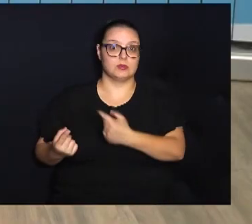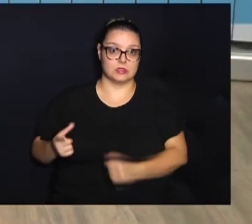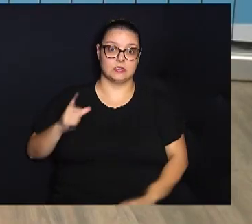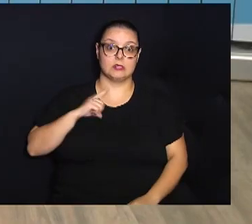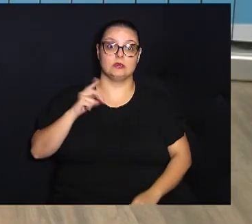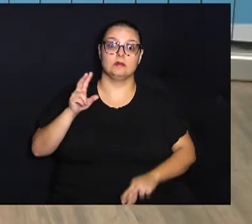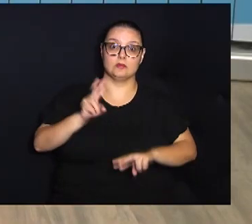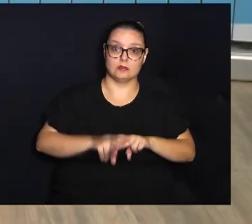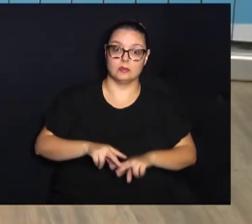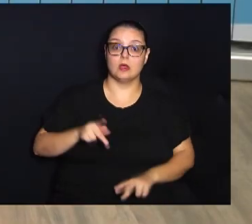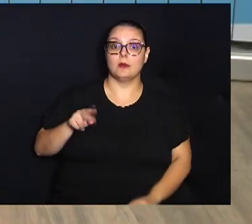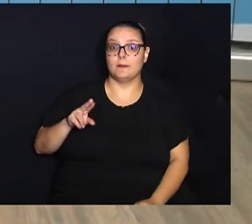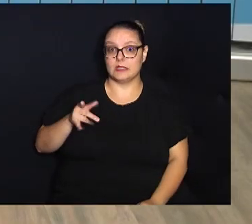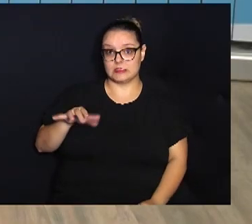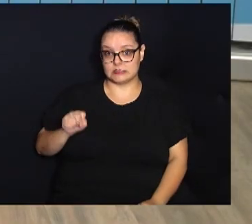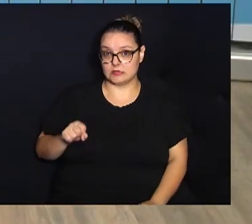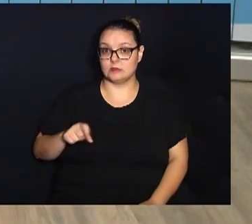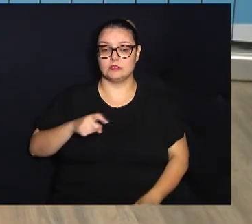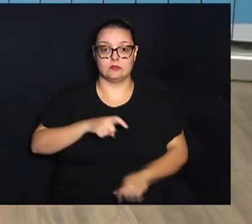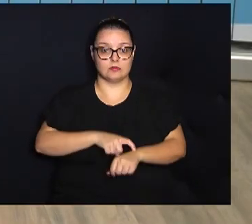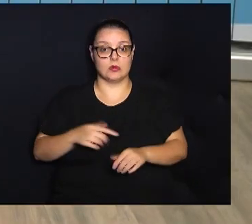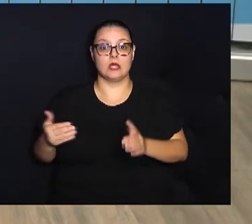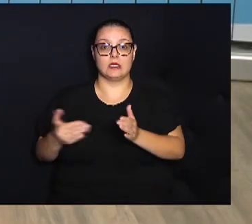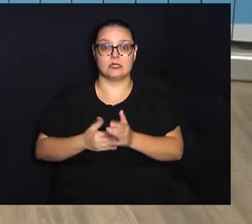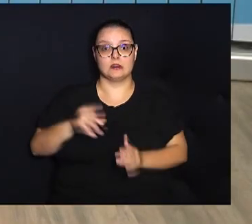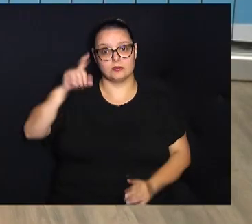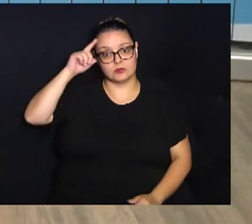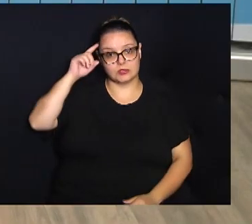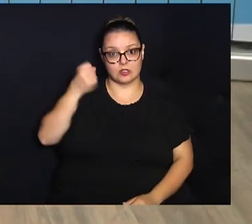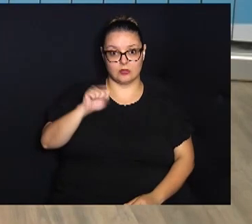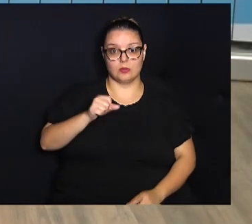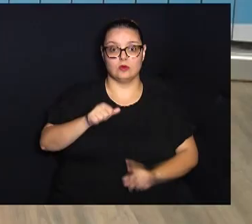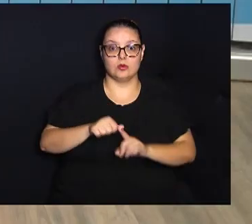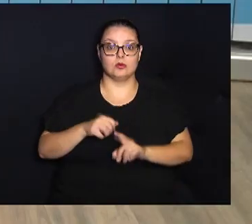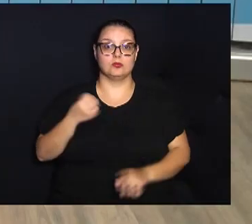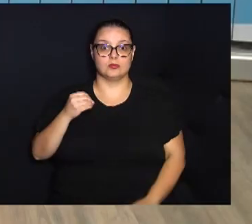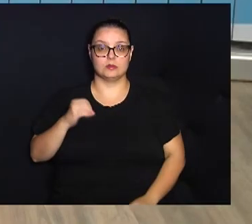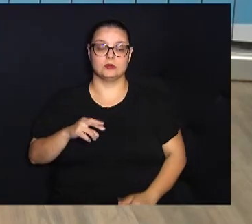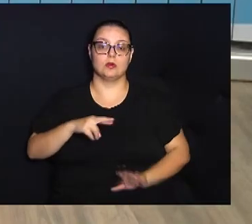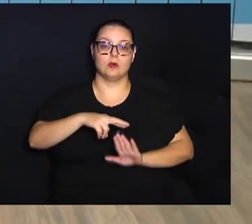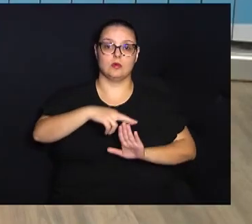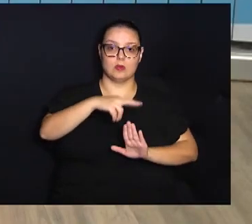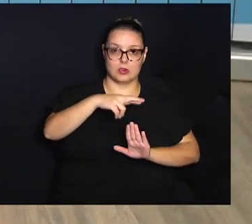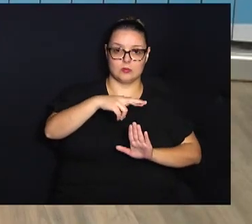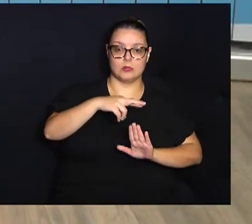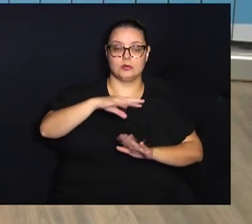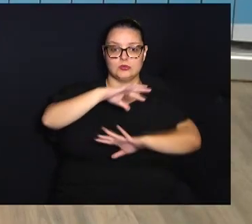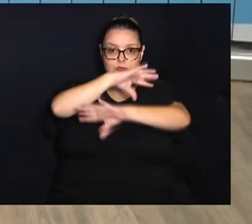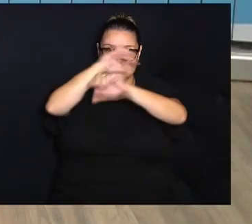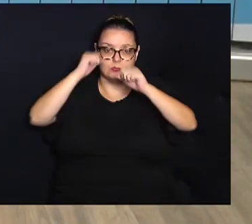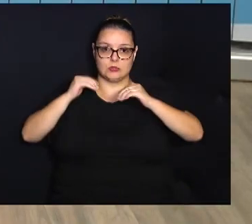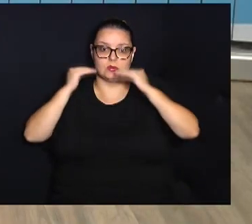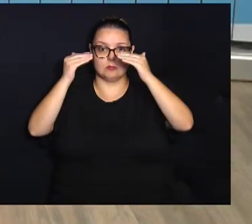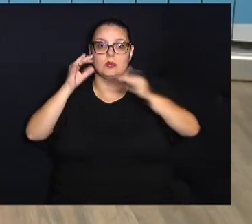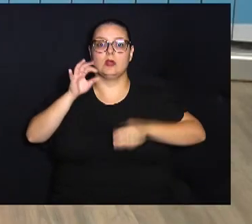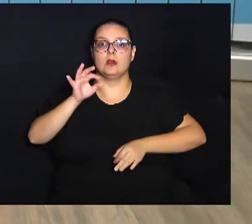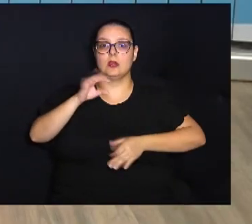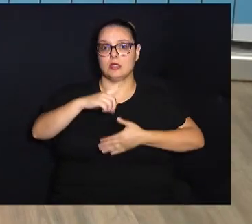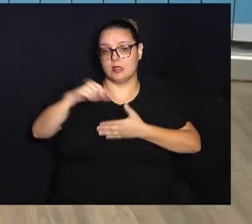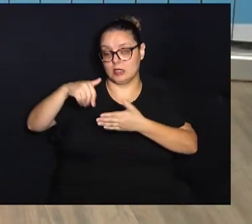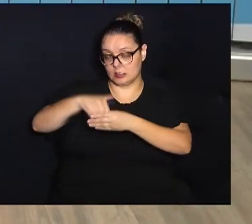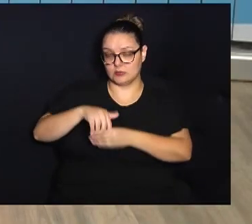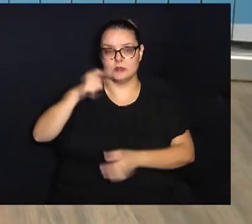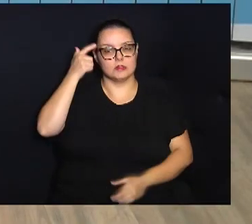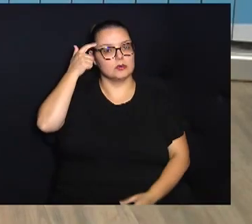teremos prisões neste período até o dia 8 de outubro, de acordo com a resolução do Tribunal Superior Eleitoral e